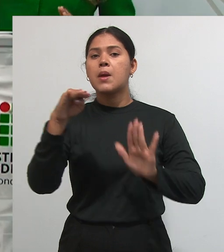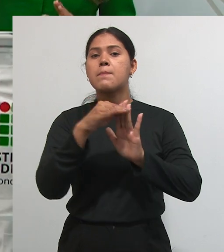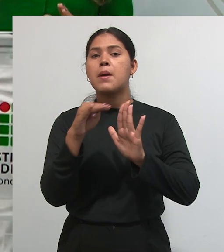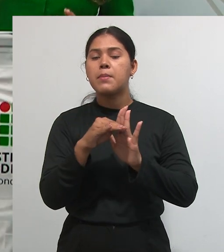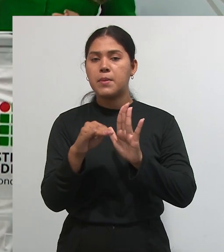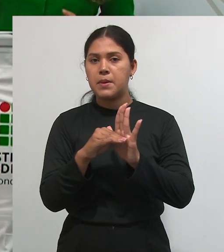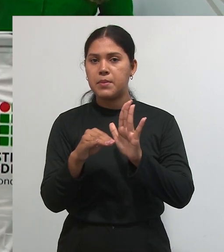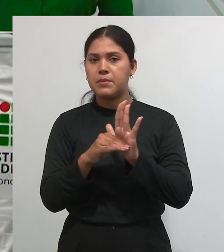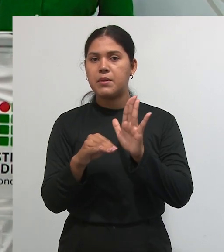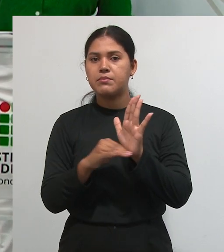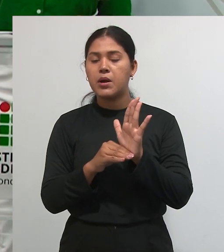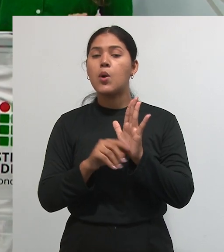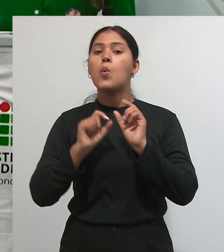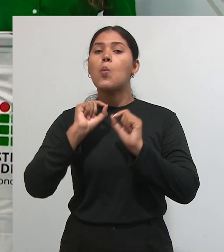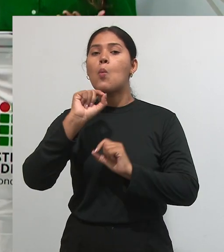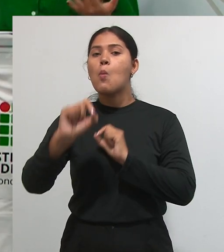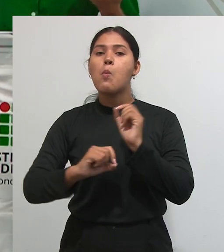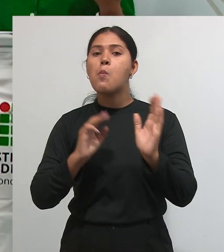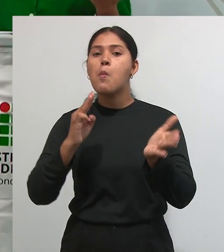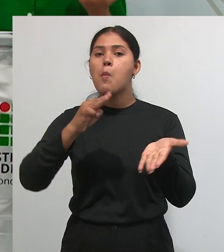especificado os motivos